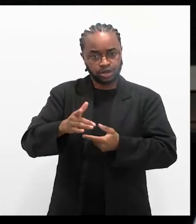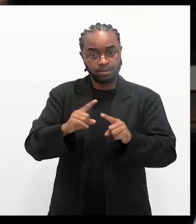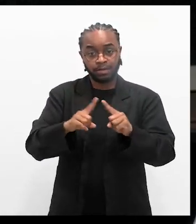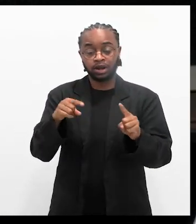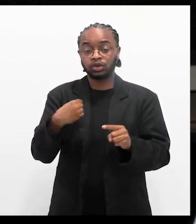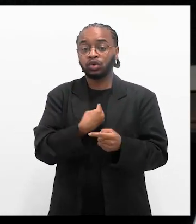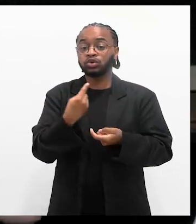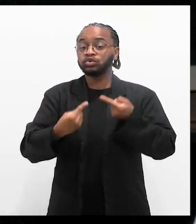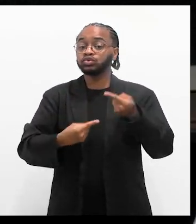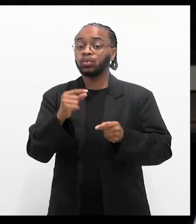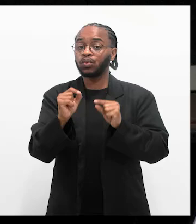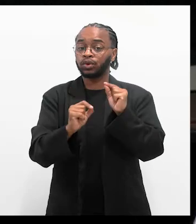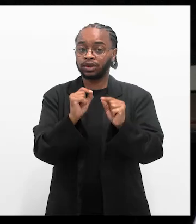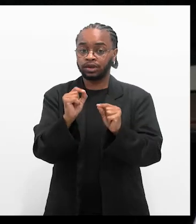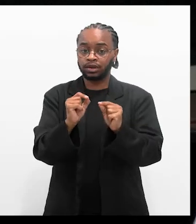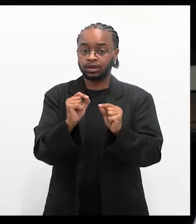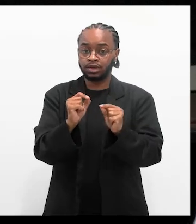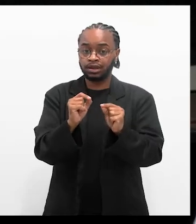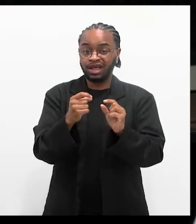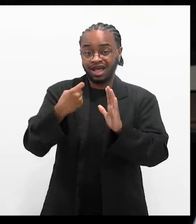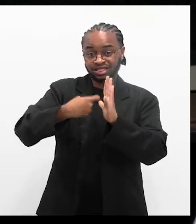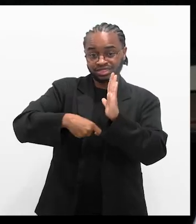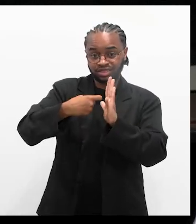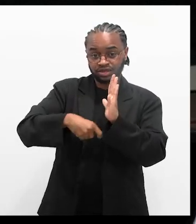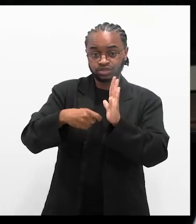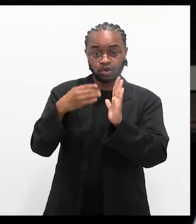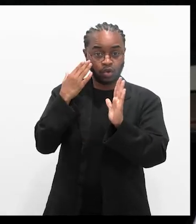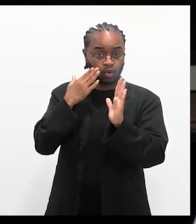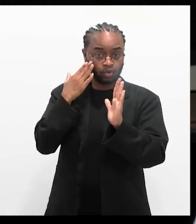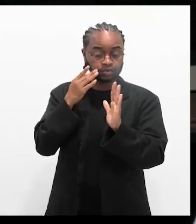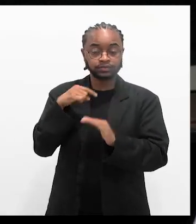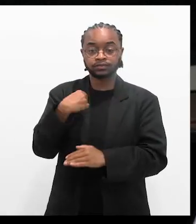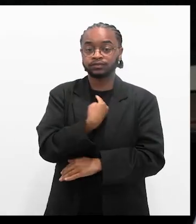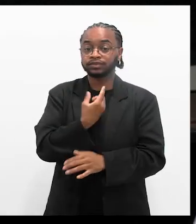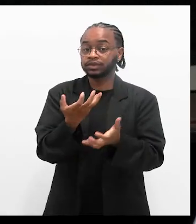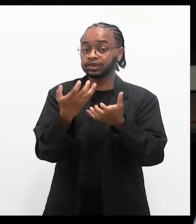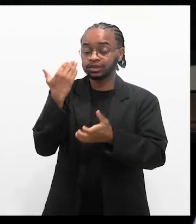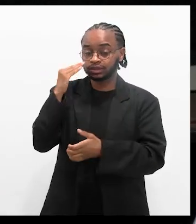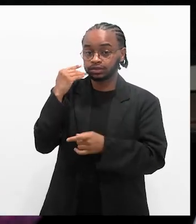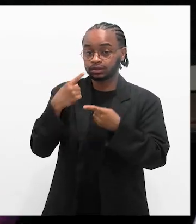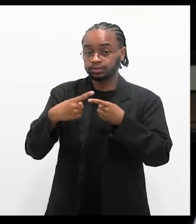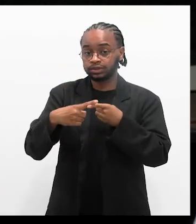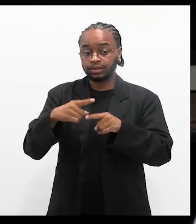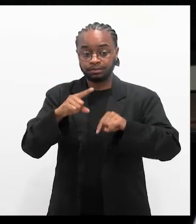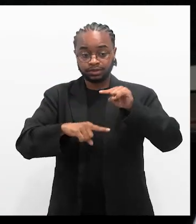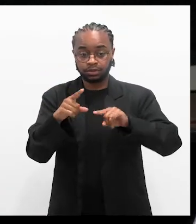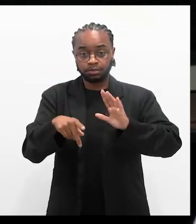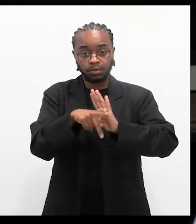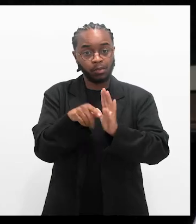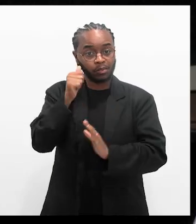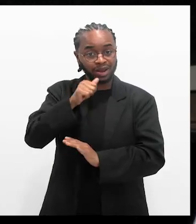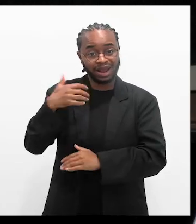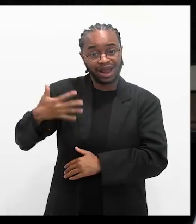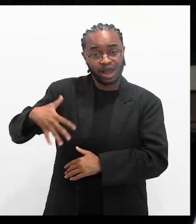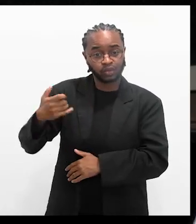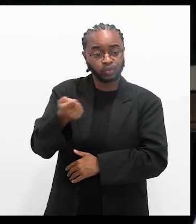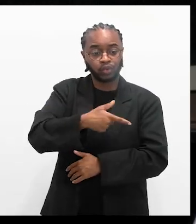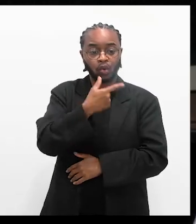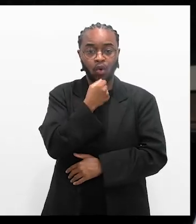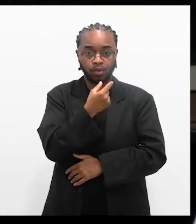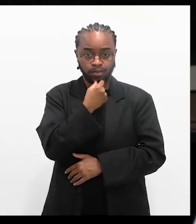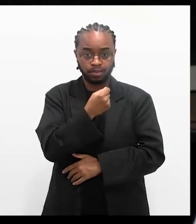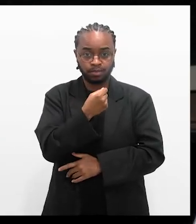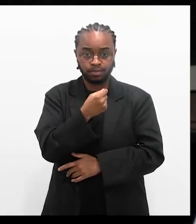o que a gente está hoje discutindo, Célia? A taxa rosa. A gente quer entender por que os produtos das mulheres são mais caros do que